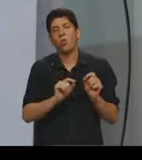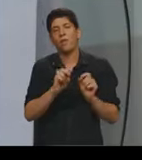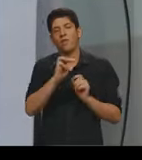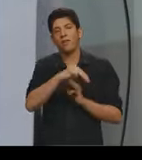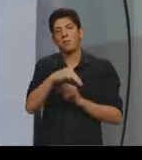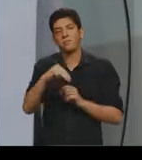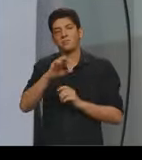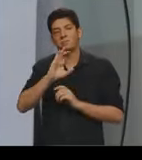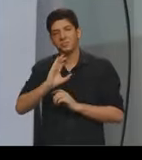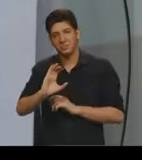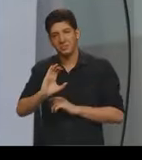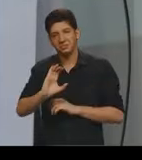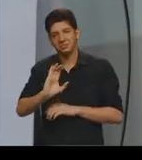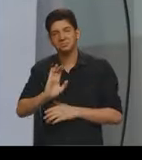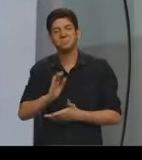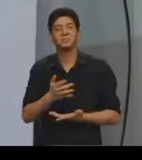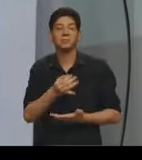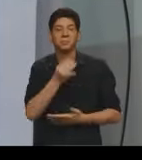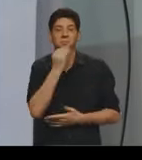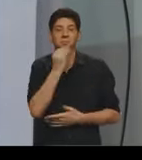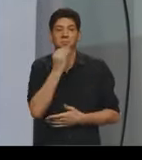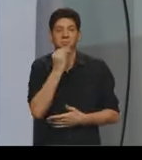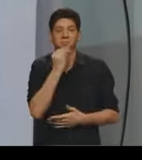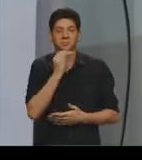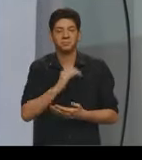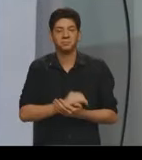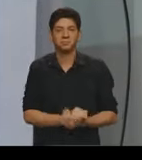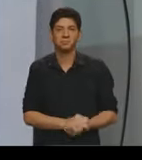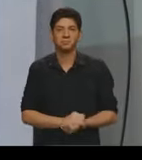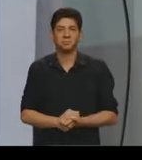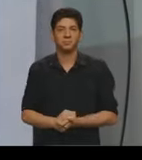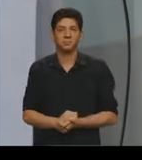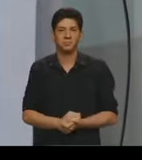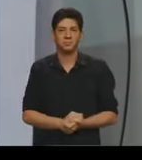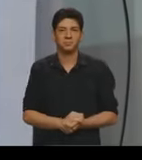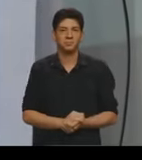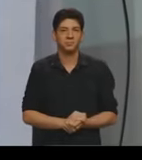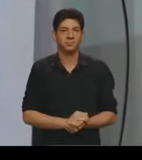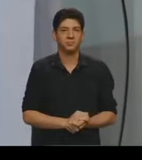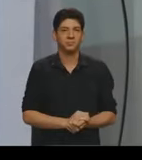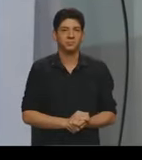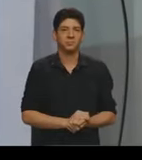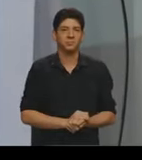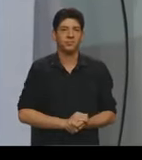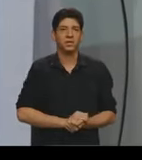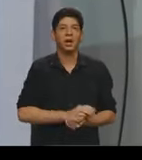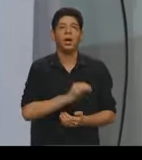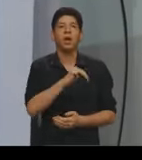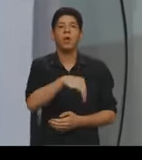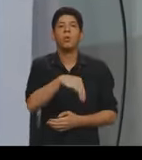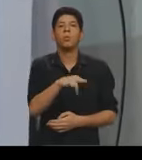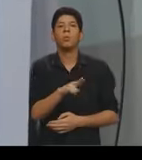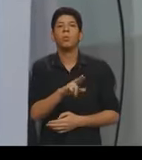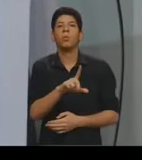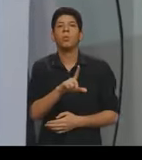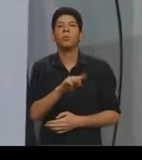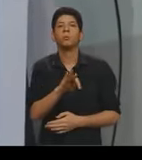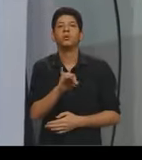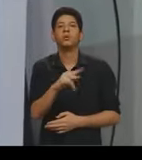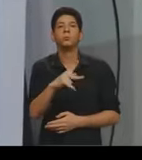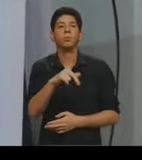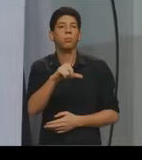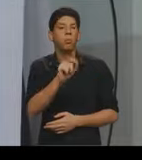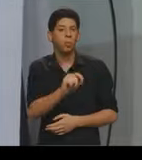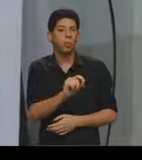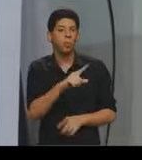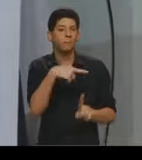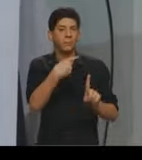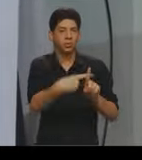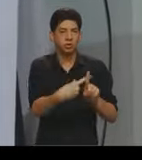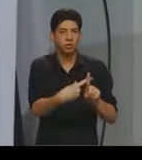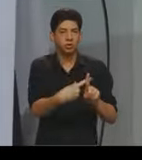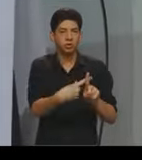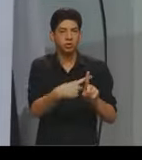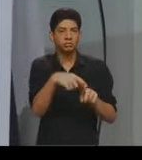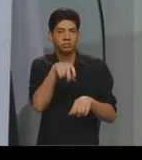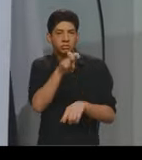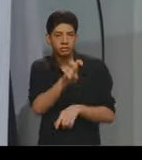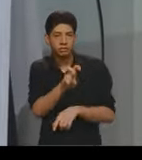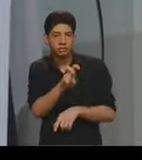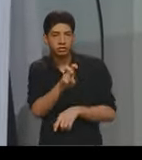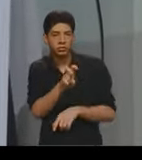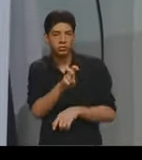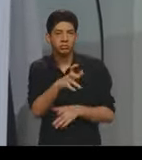MMC. Então, por exemplo, o múltiplo de 5, primeiro múltiplo positivo, né? O 5 não dá para dividir por 4, 2, então não é.